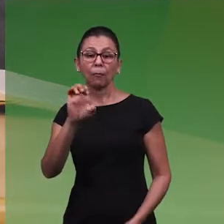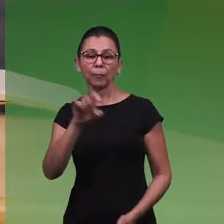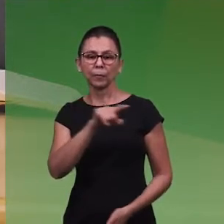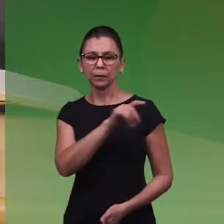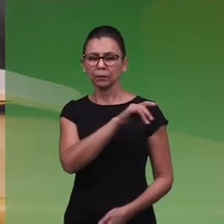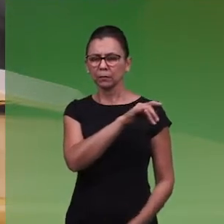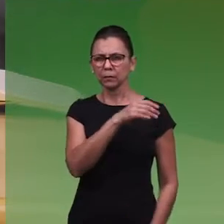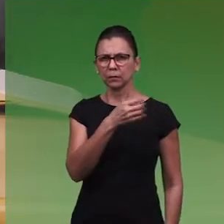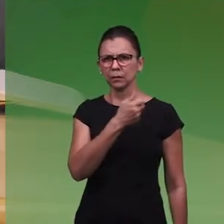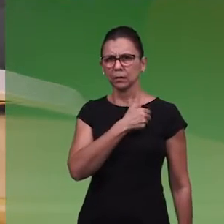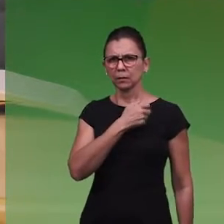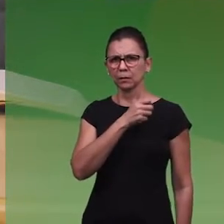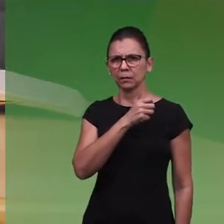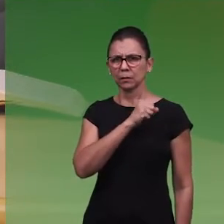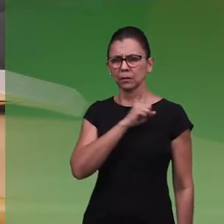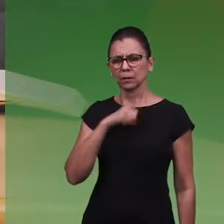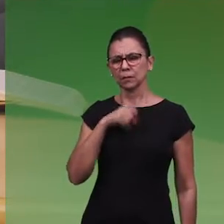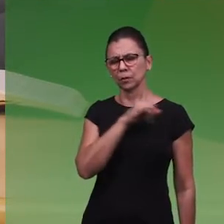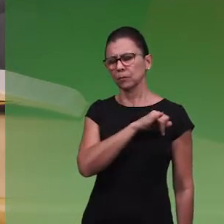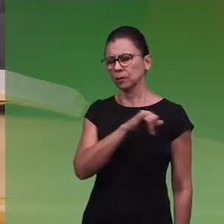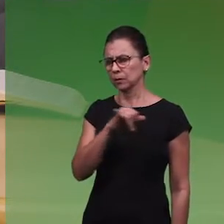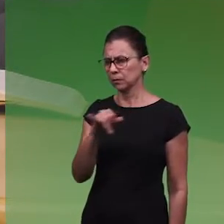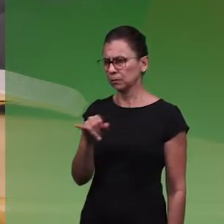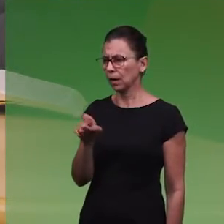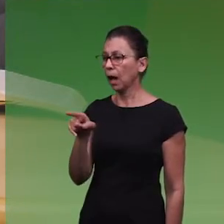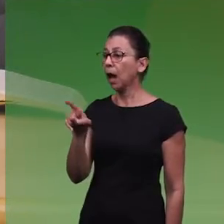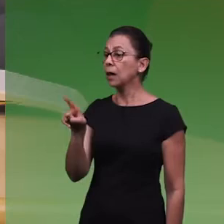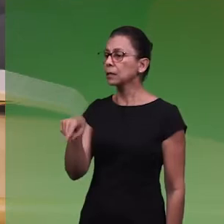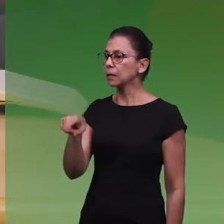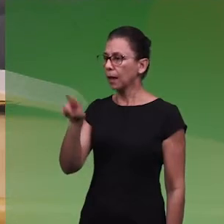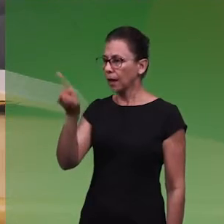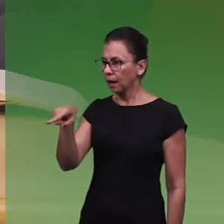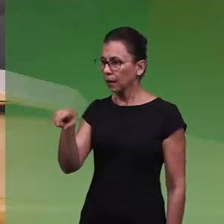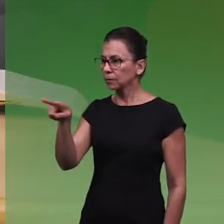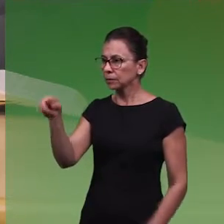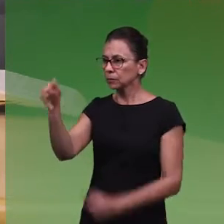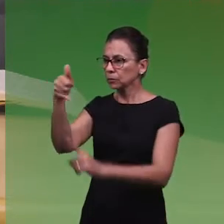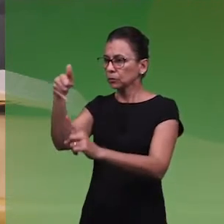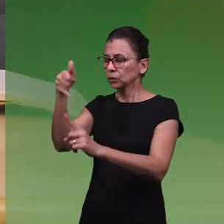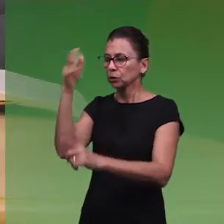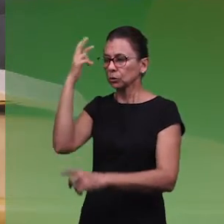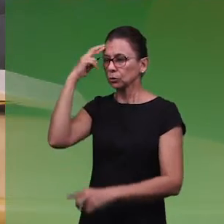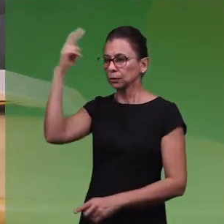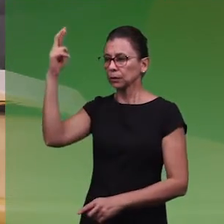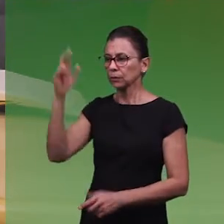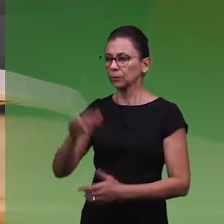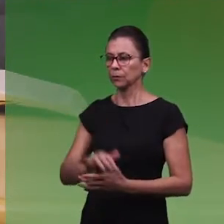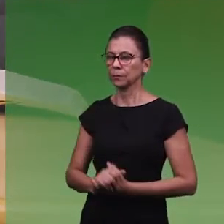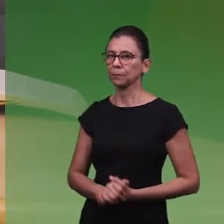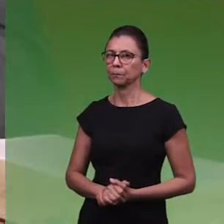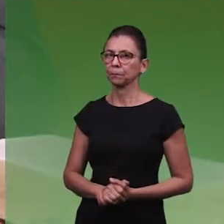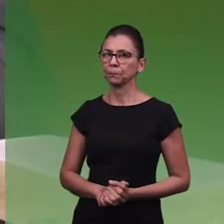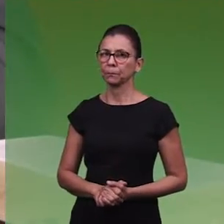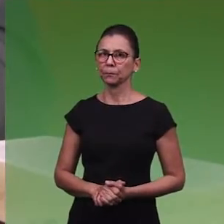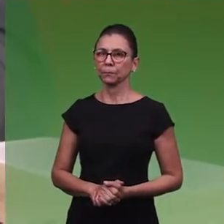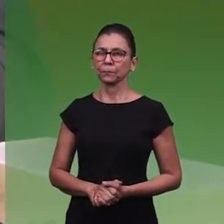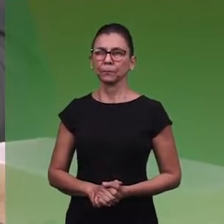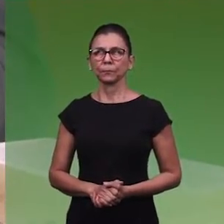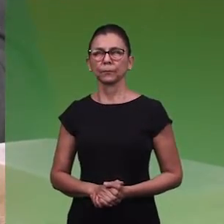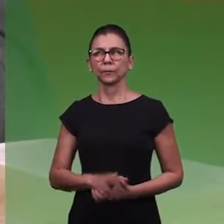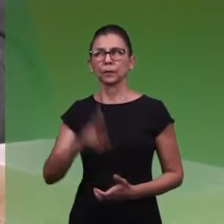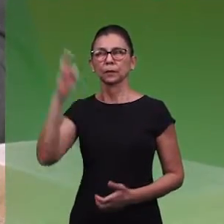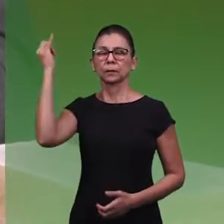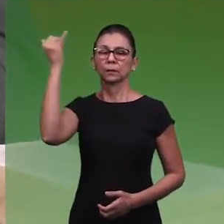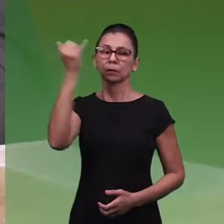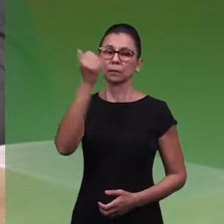assim: certamente está perante mim um ungido do Senhor. E o Senhor disse a ele: Deus não